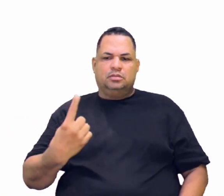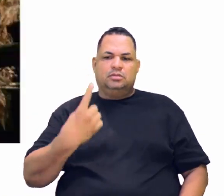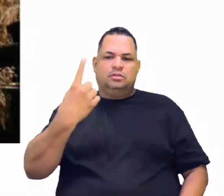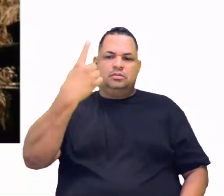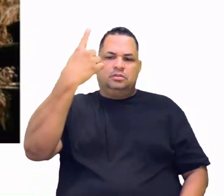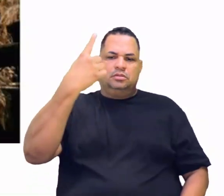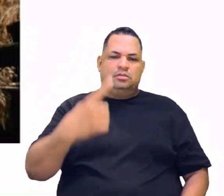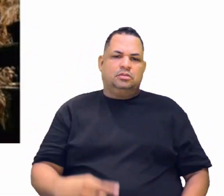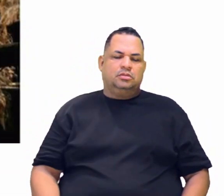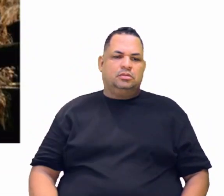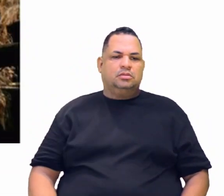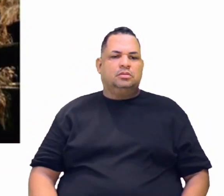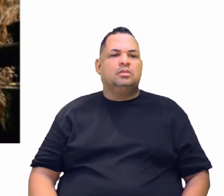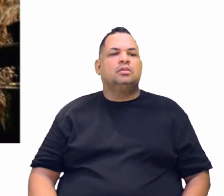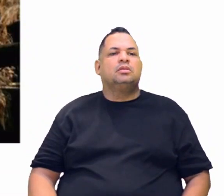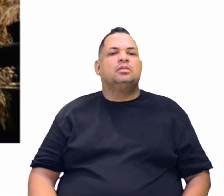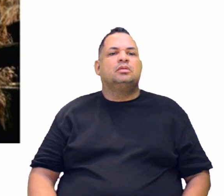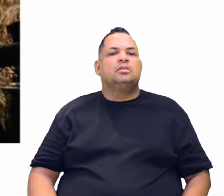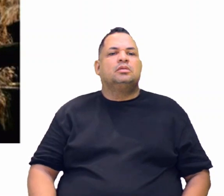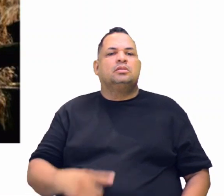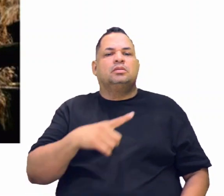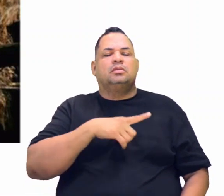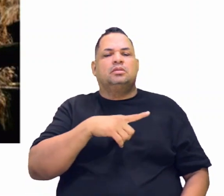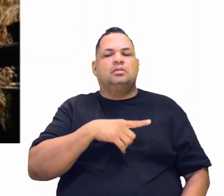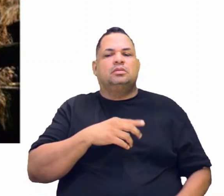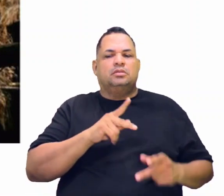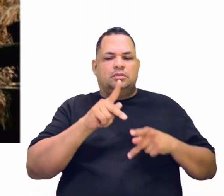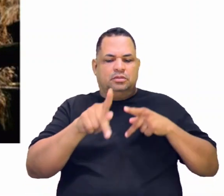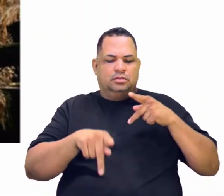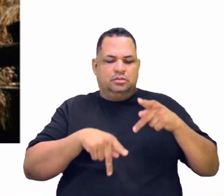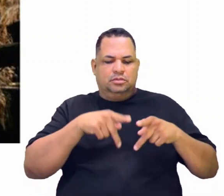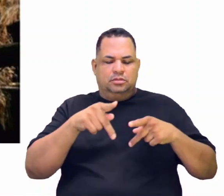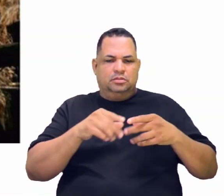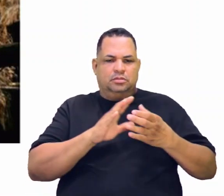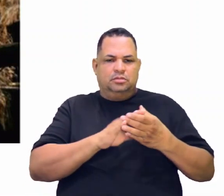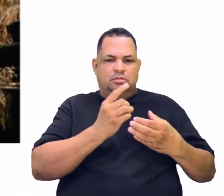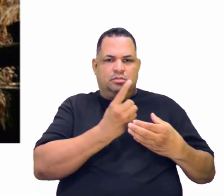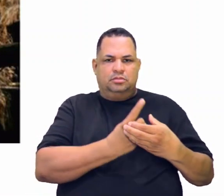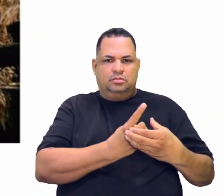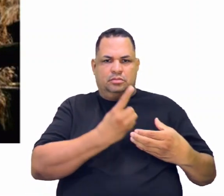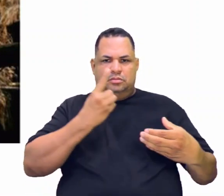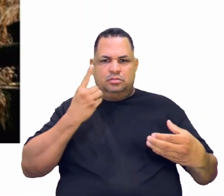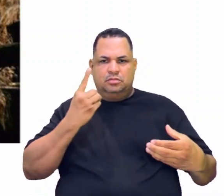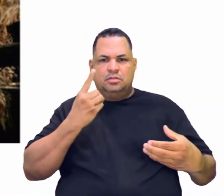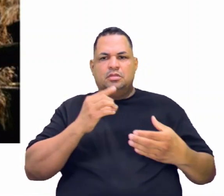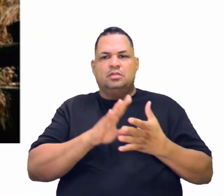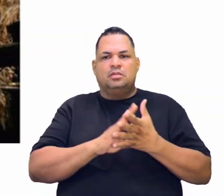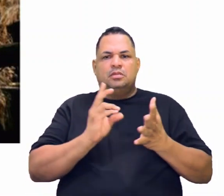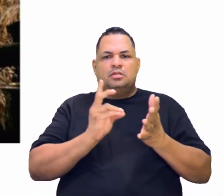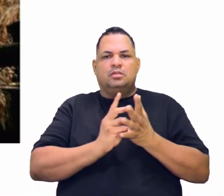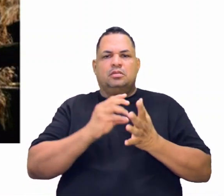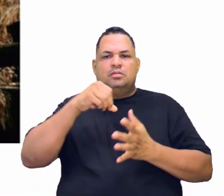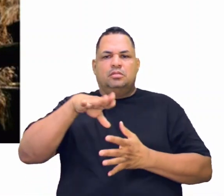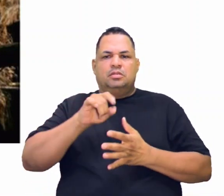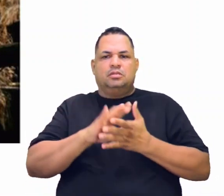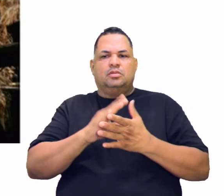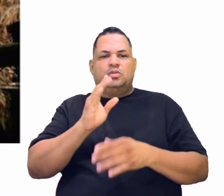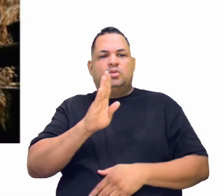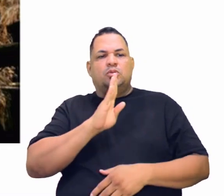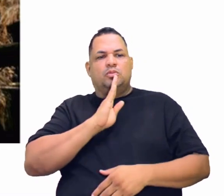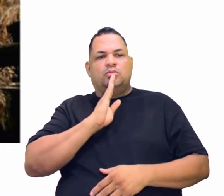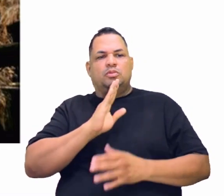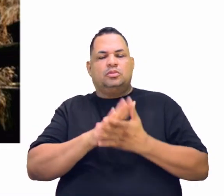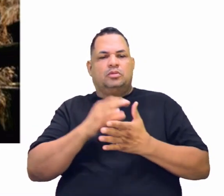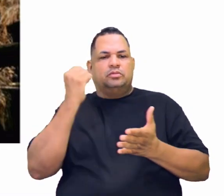é. A existência do povo isolado da terra indígena Massacre foi reconhecida oficialmente pelo Estado